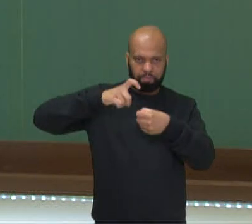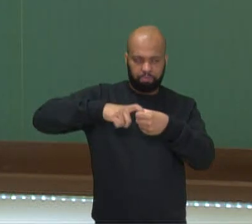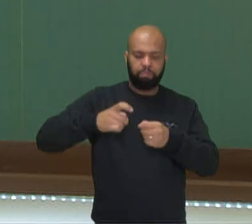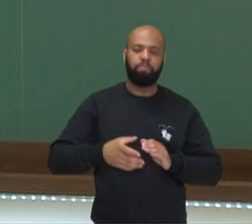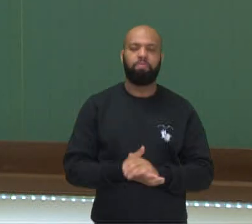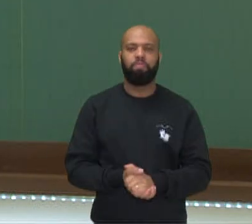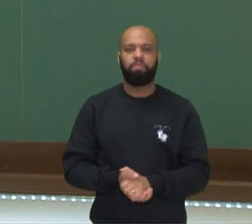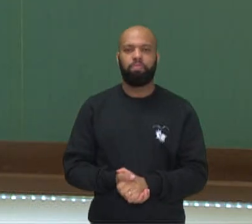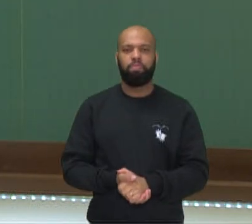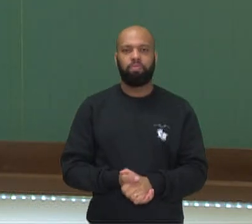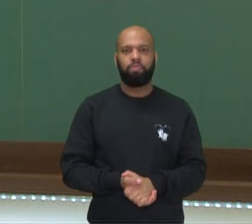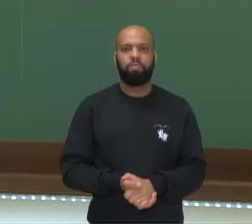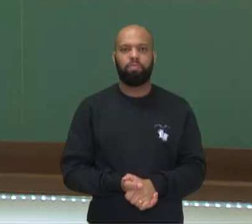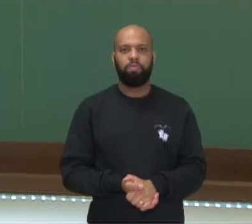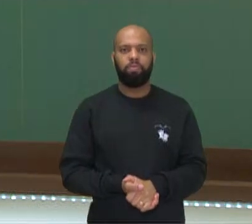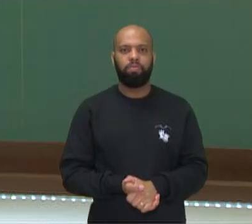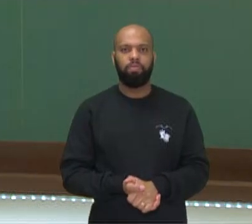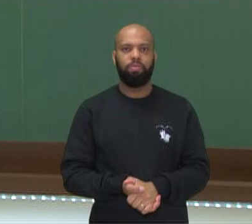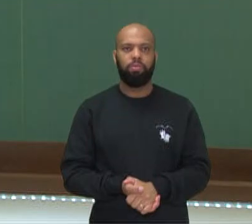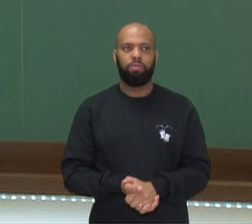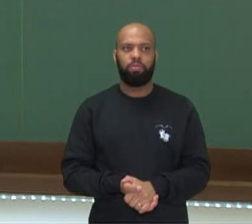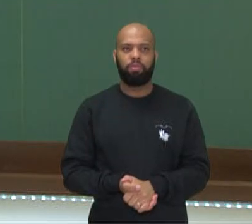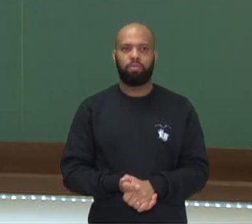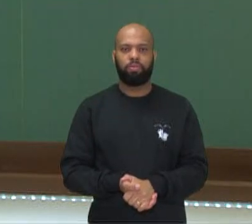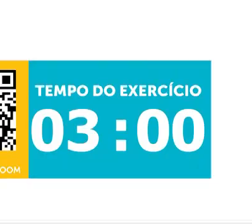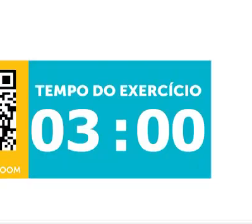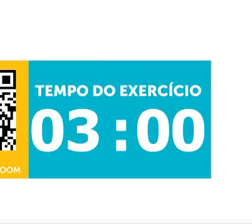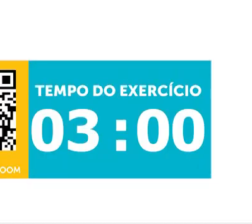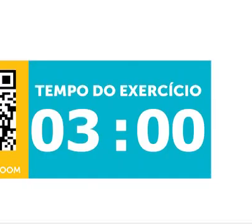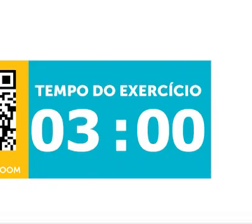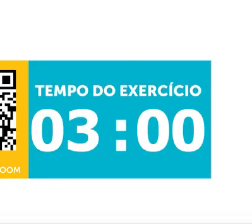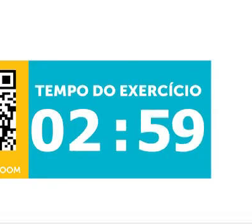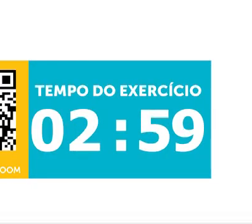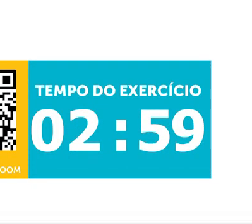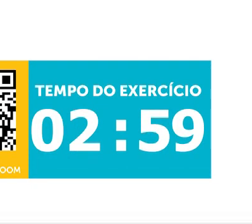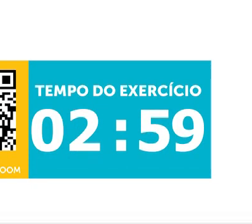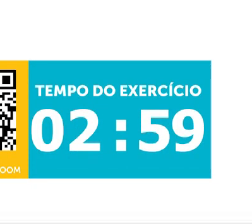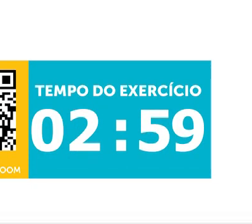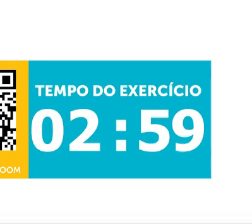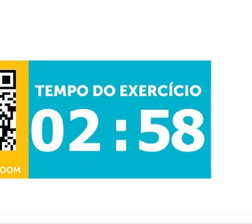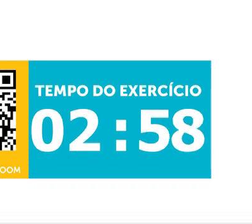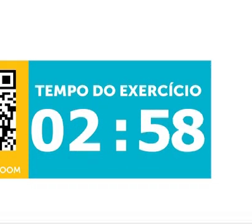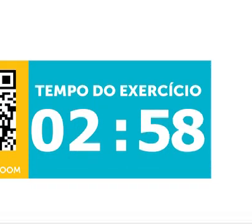responderem essa atividade e eu já volto para fazermos a correção.